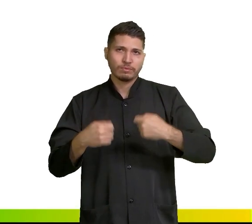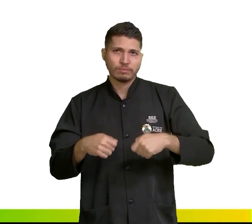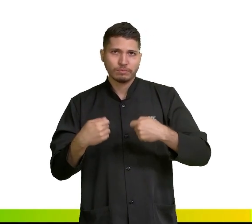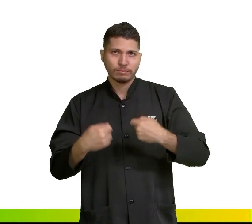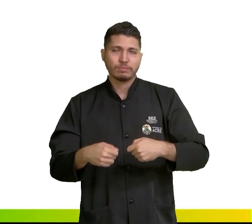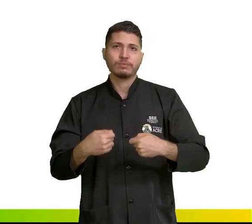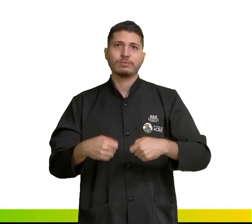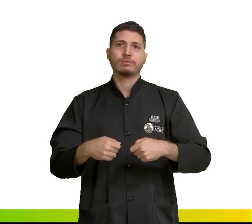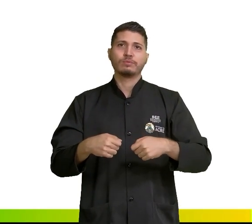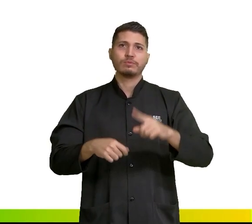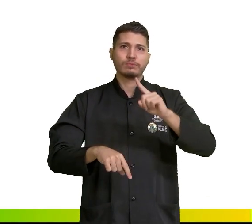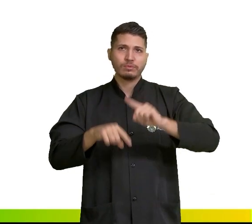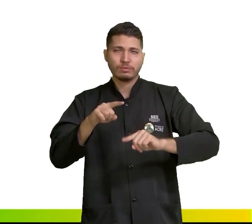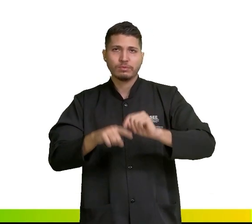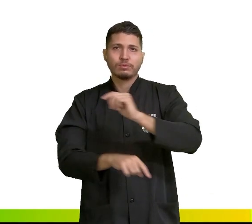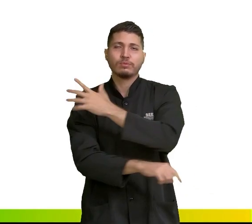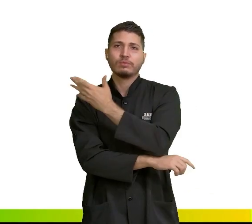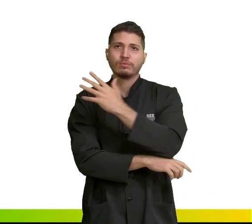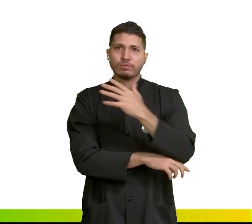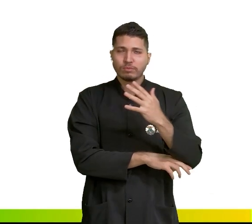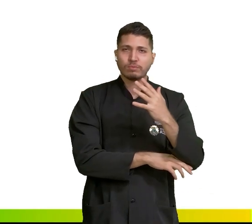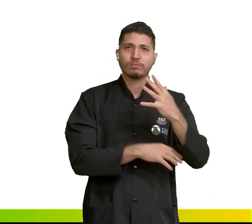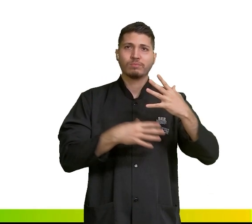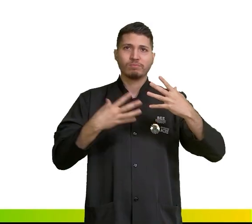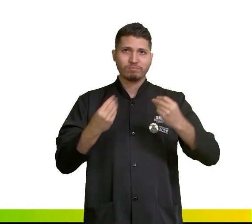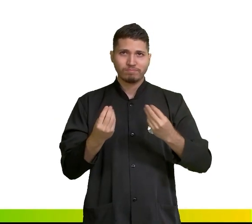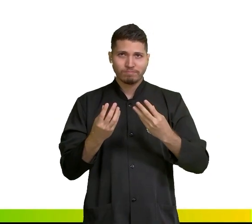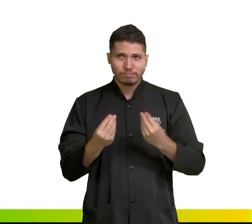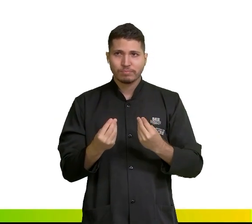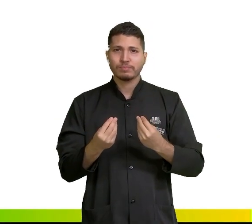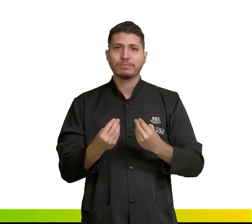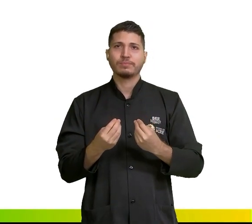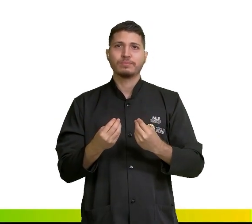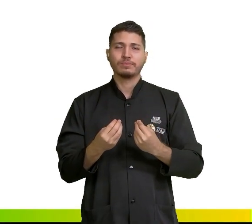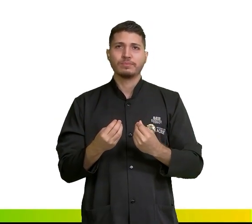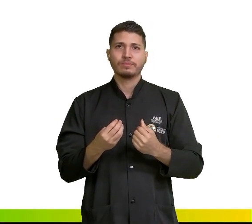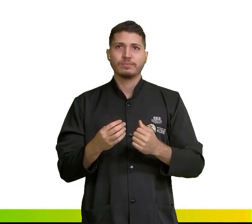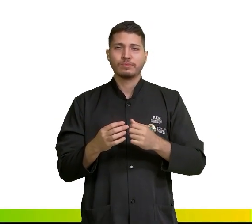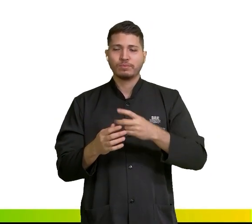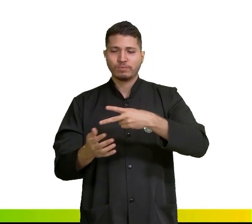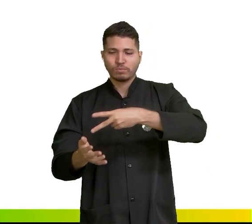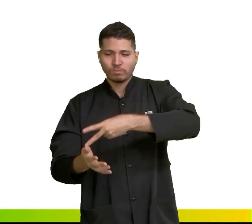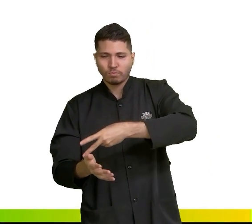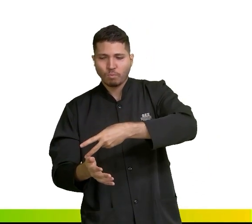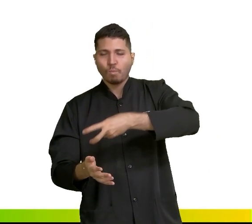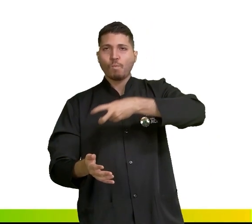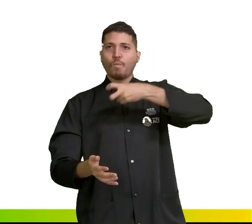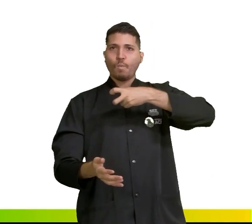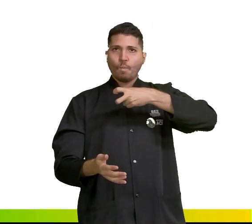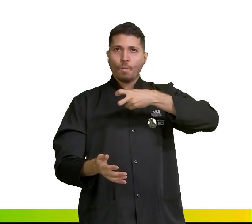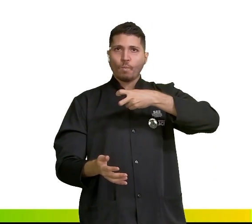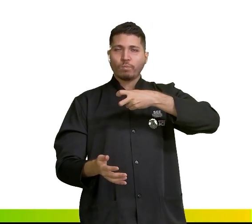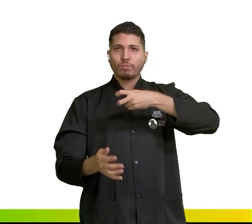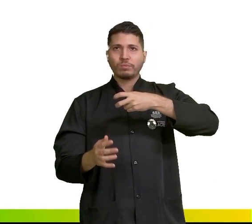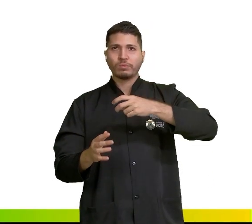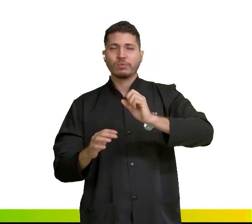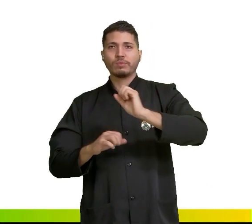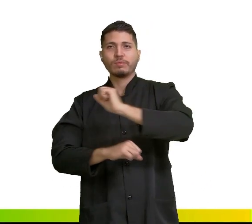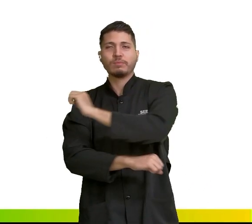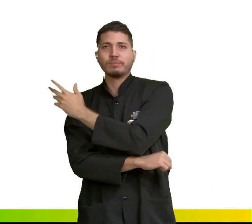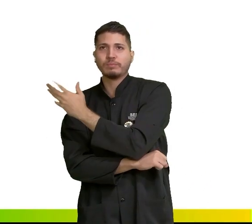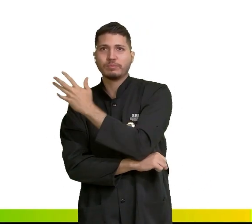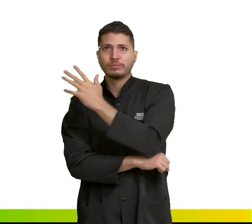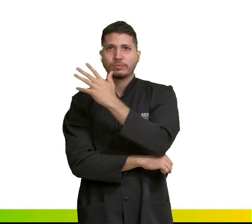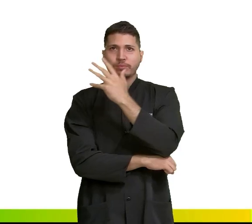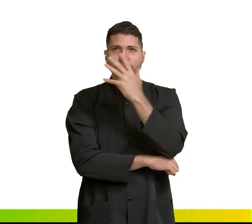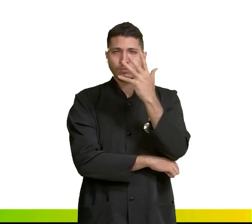exagerado desses recursos. Esses recursos, muitas vezes, serão extraídos em grande quantidade da natureza. Sendo assim,